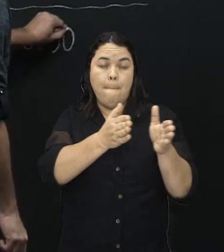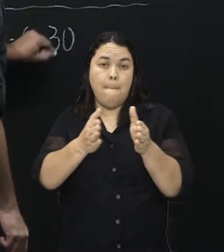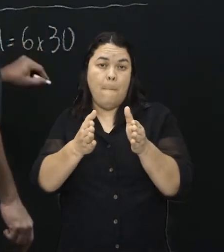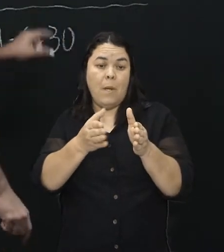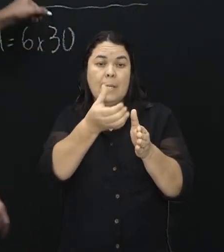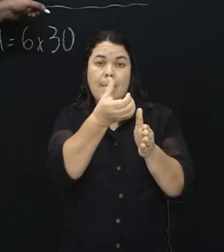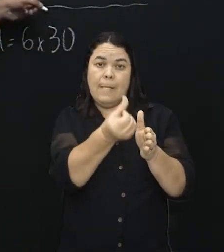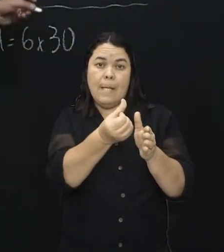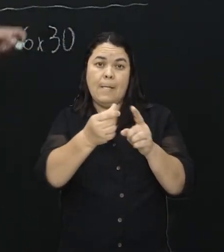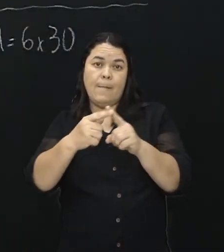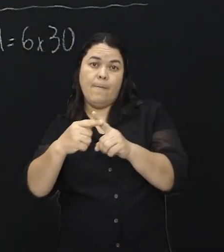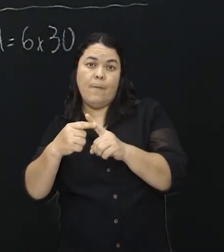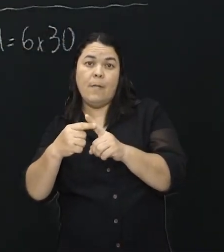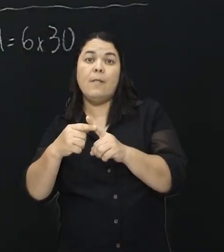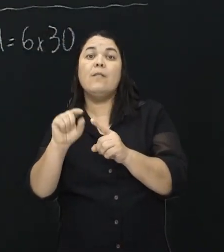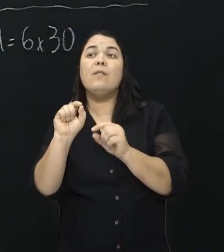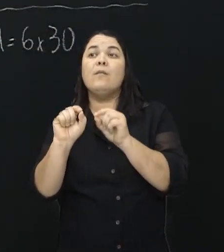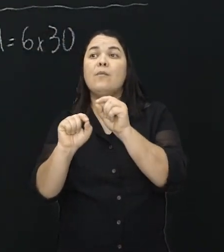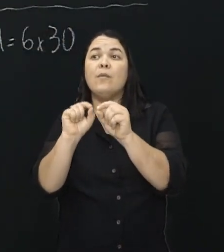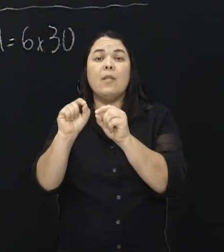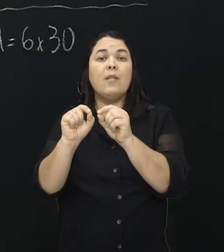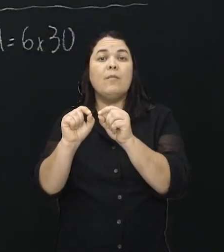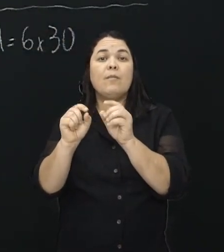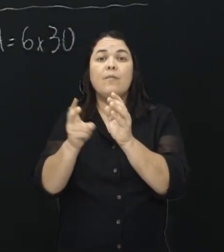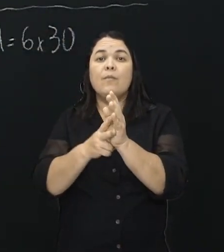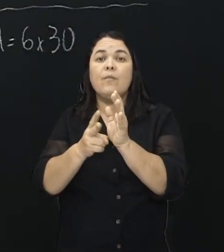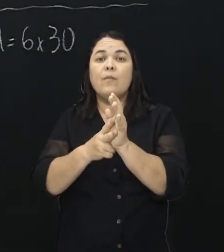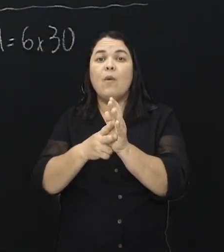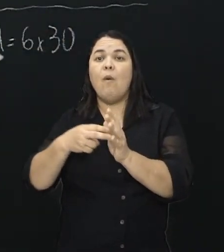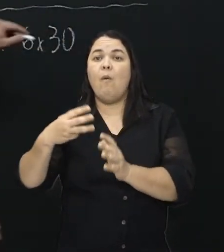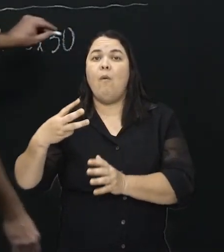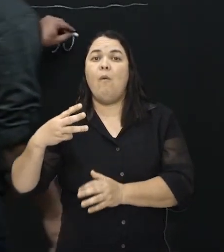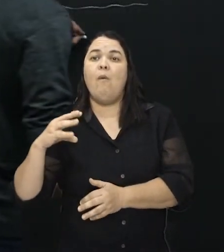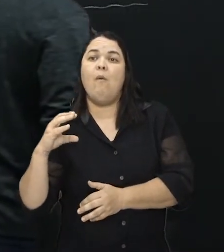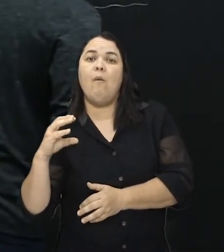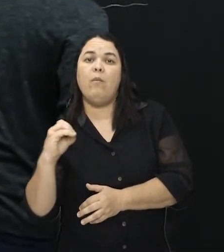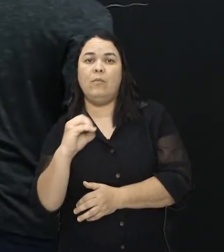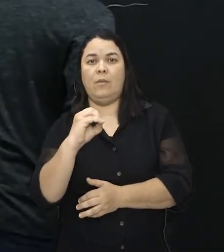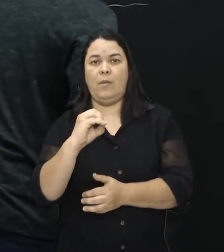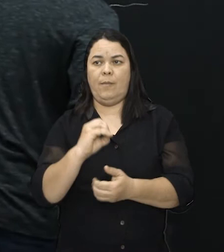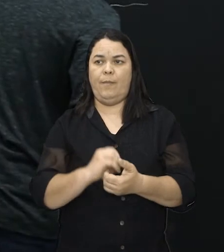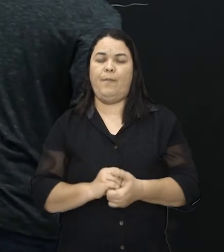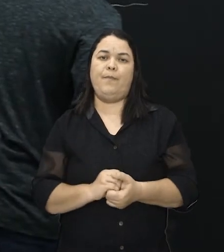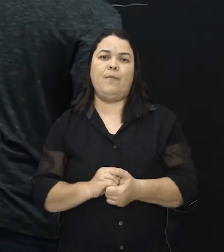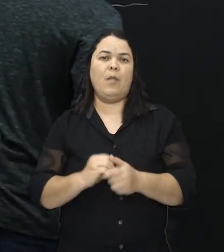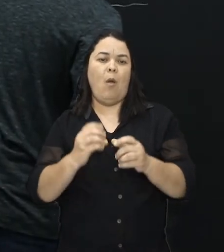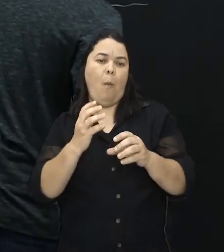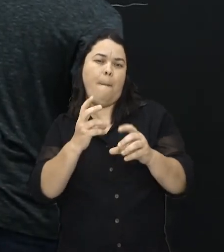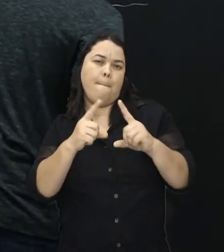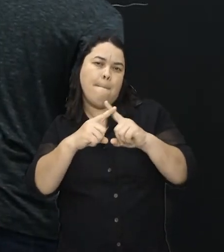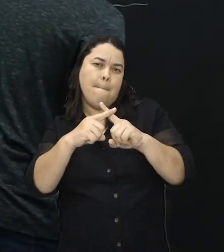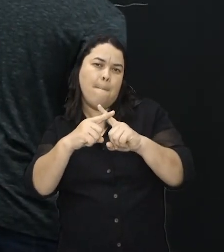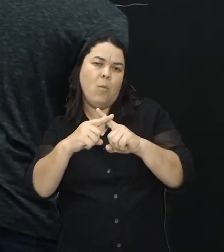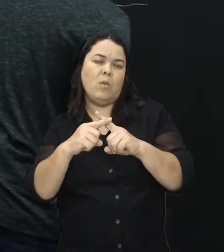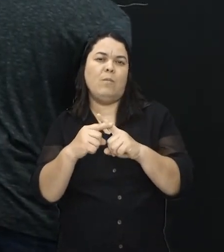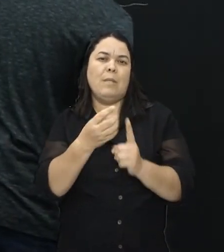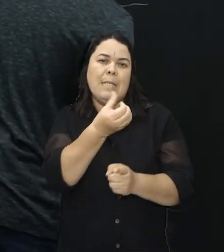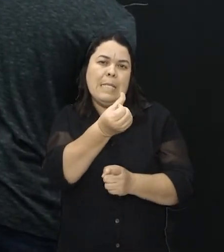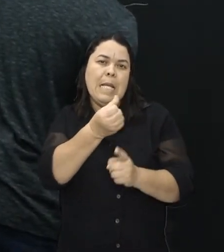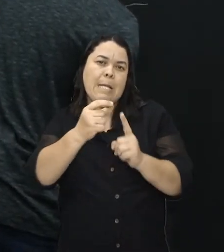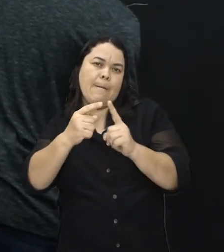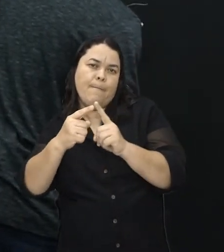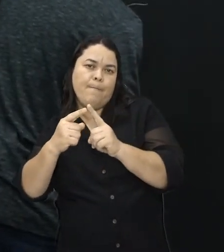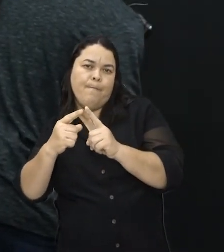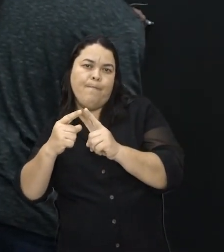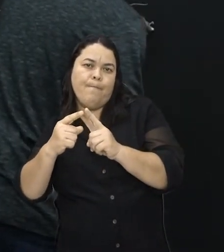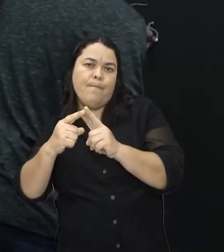a constante, que nesse exemplo é igual a 30. Logo, então, multiplicando 6 vezes 30,